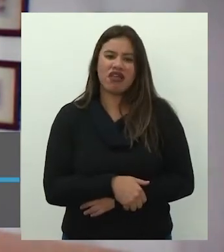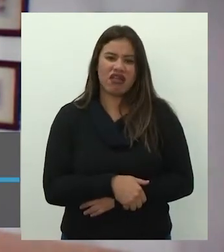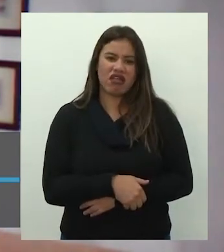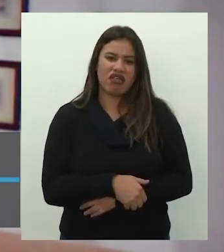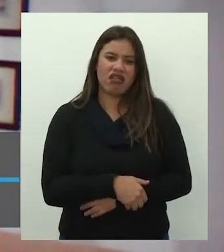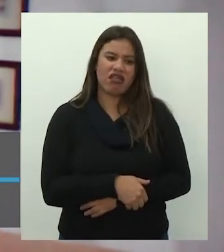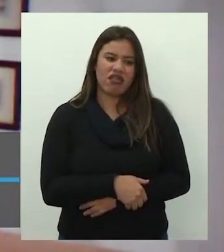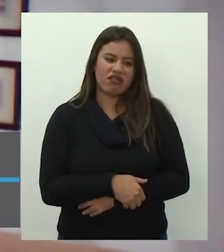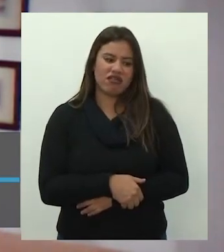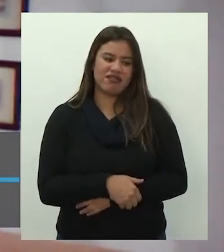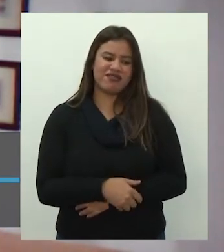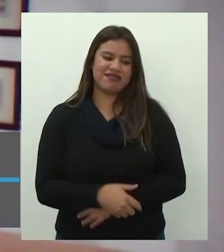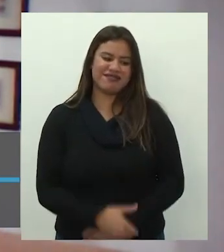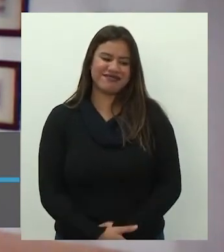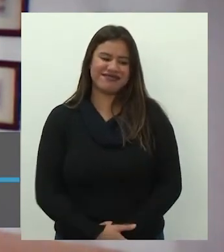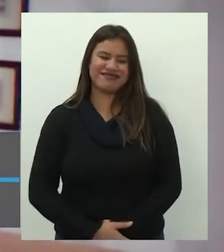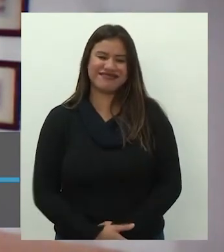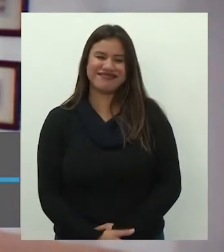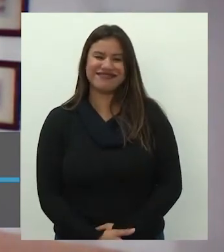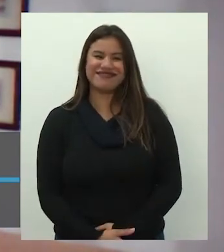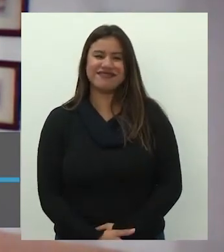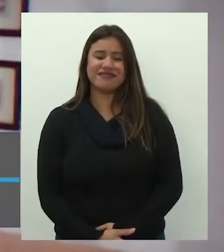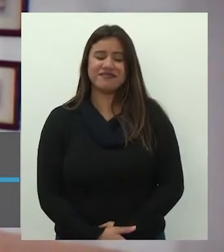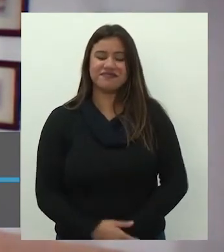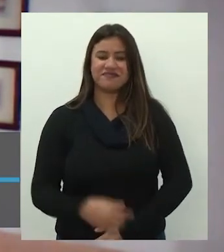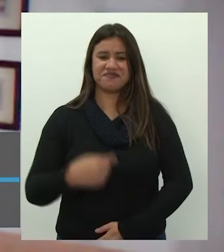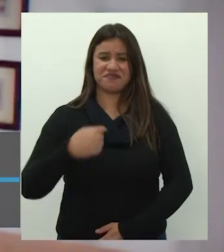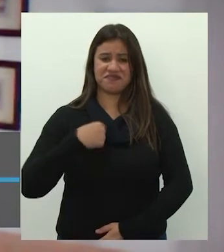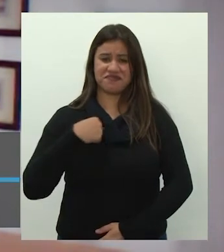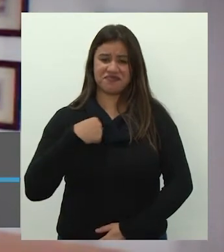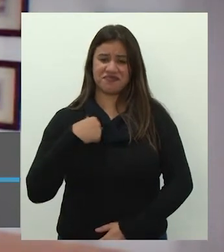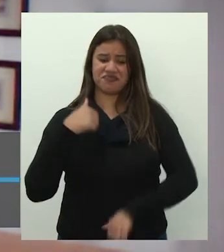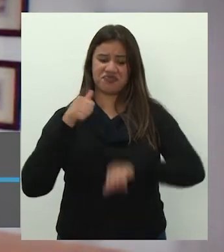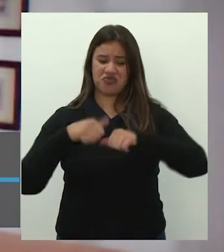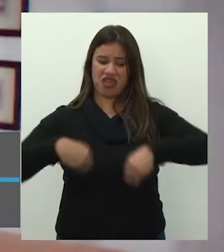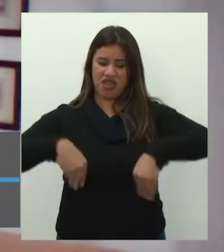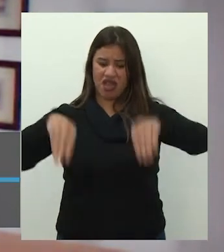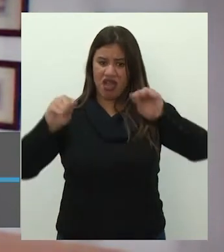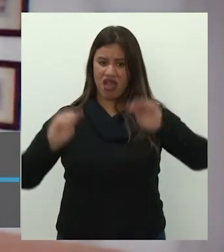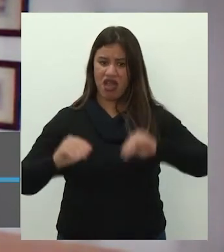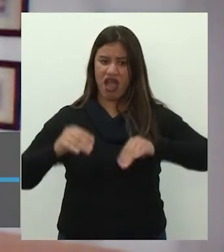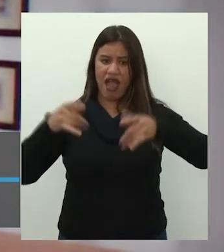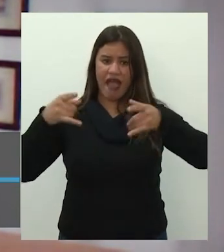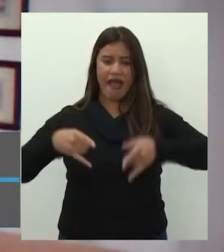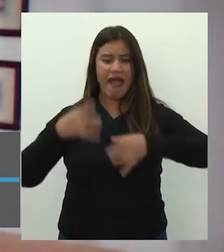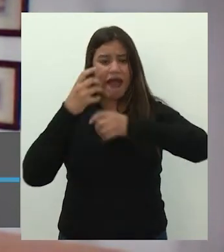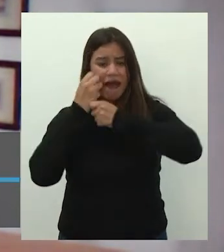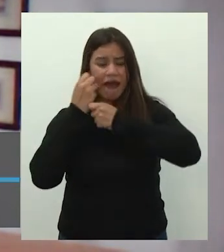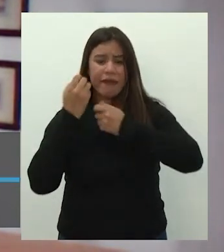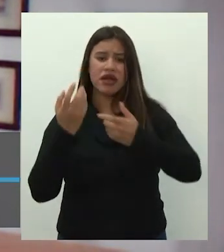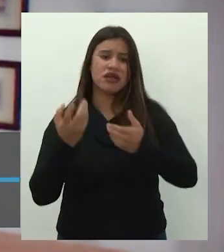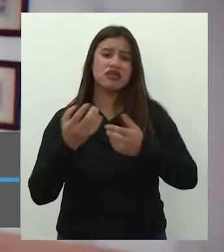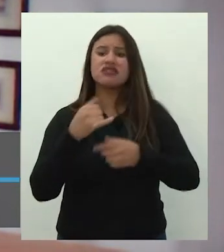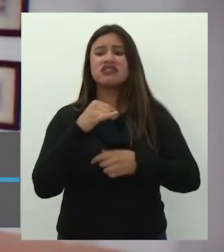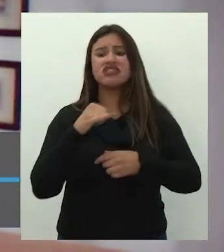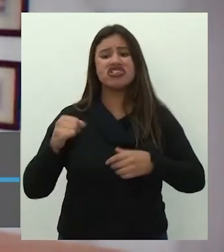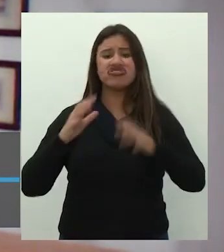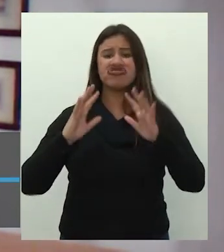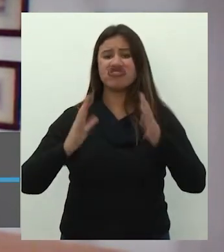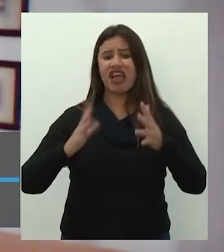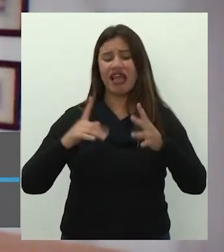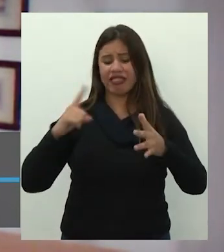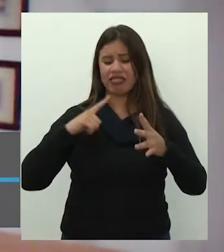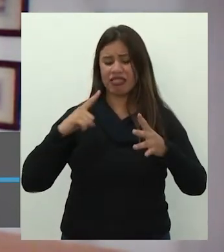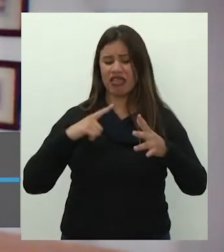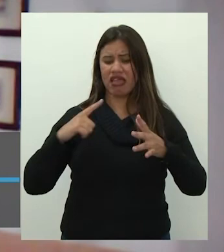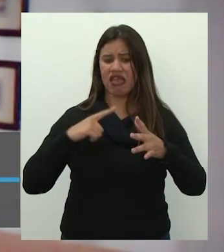maneira possível? Para quê que vou trocar o lençol da cama dele quando tem apenas um